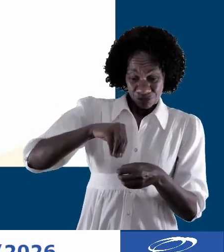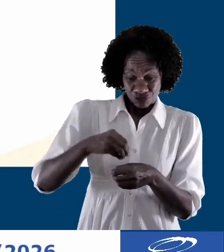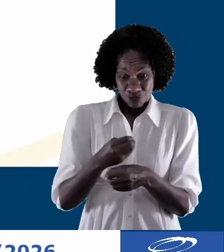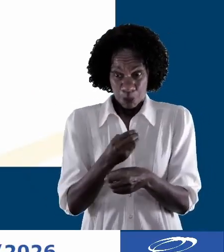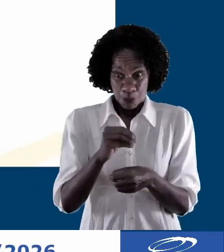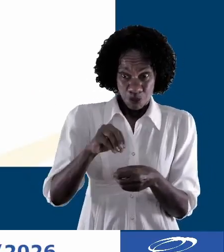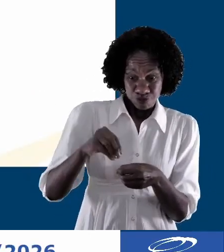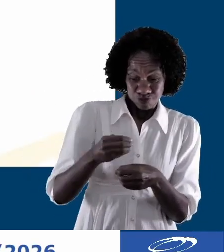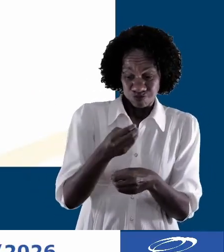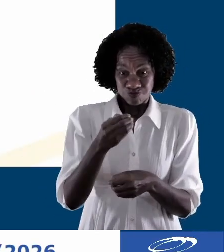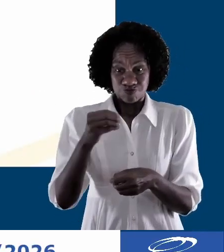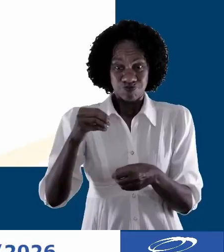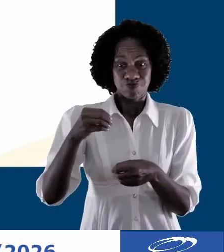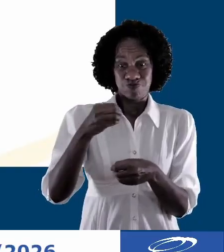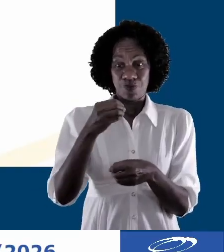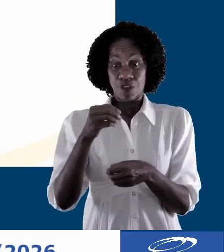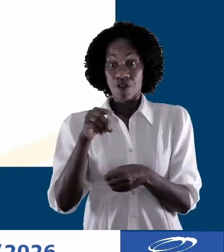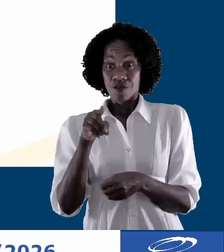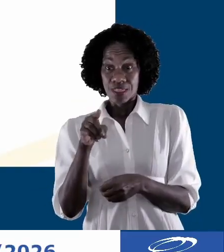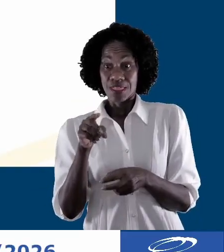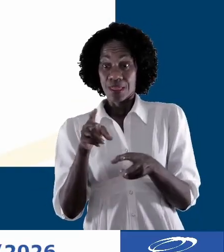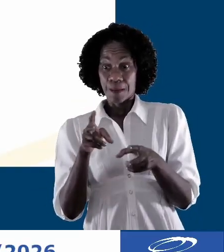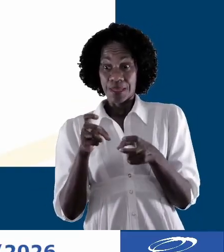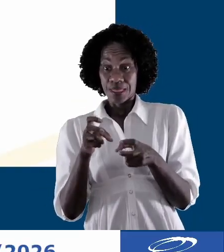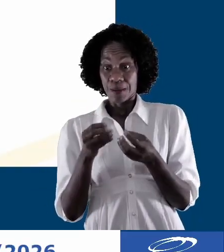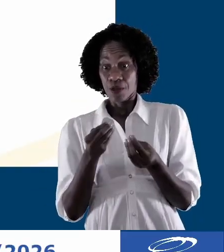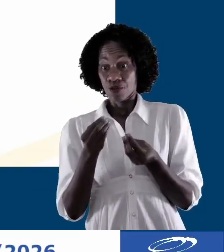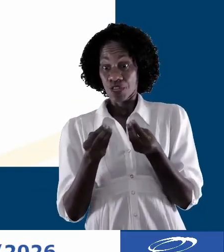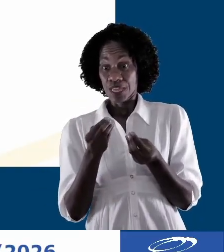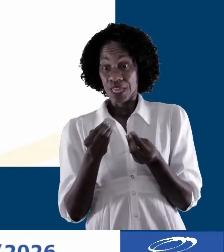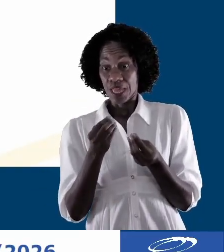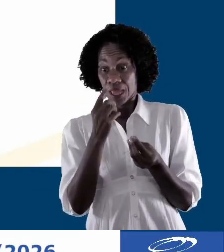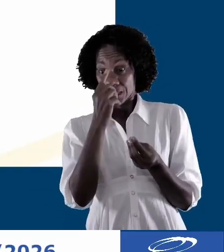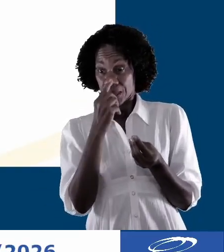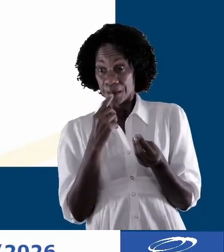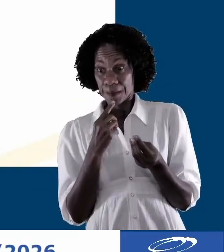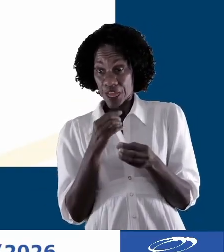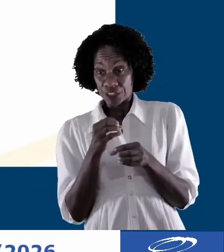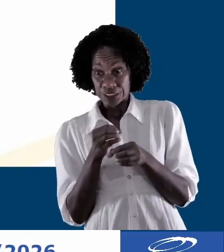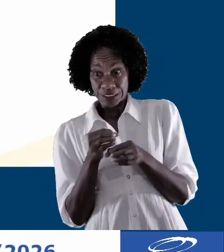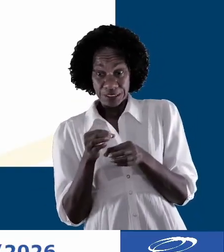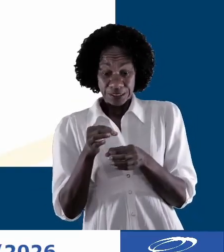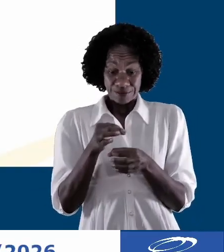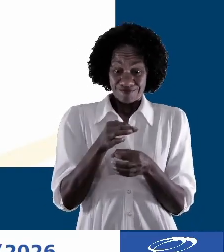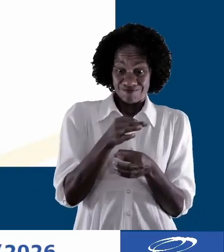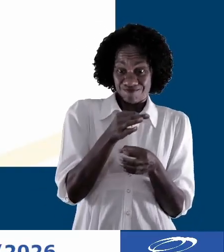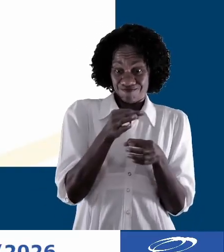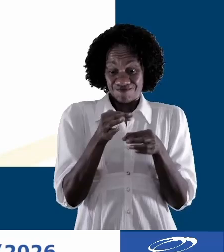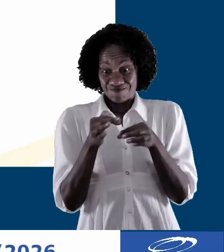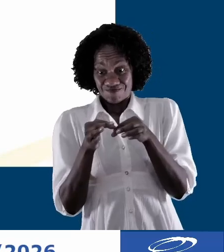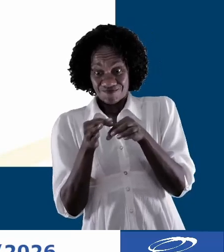crescimento. Se você observar o formato das vértebras no ápice da deformidade, ele está diferente, está mais